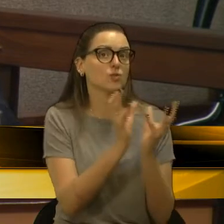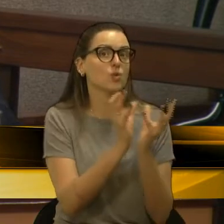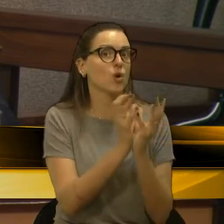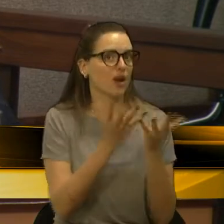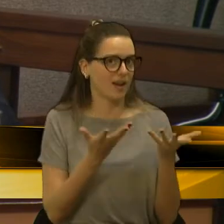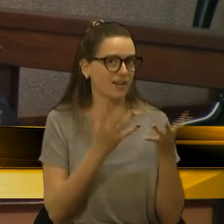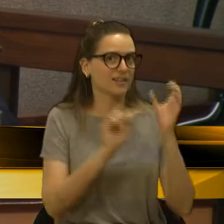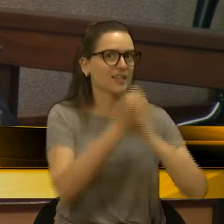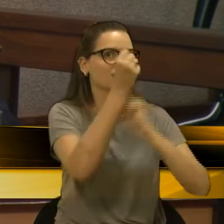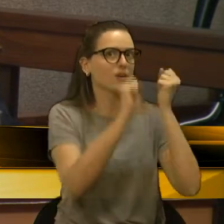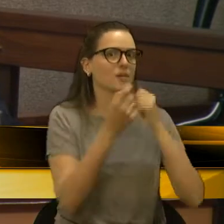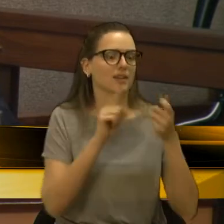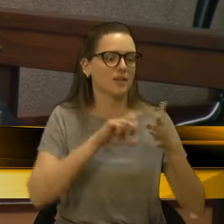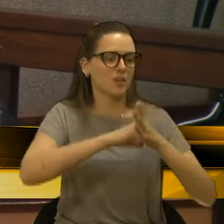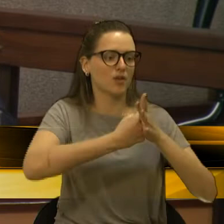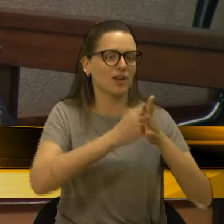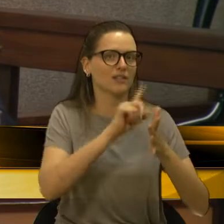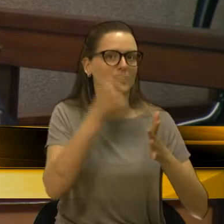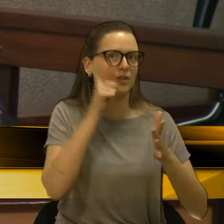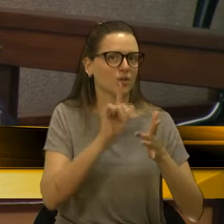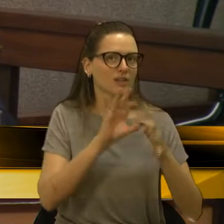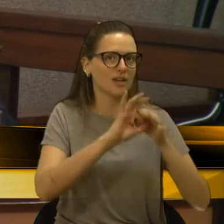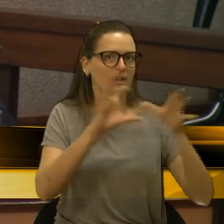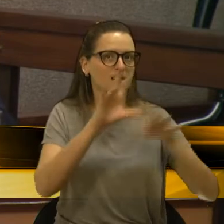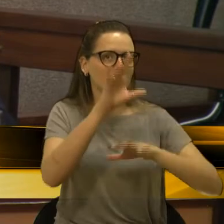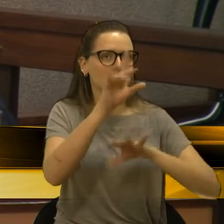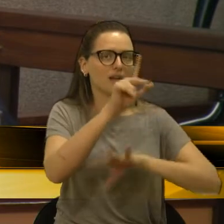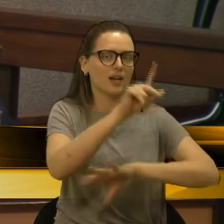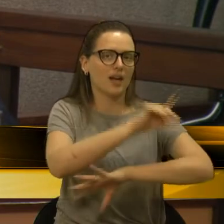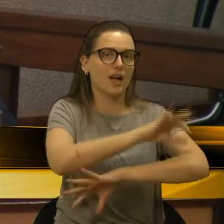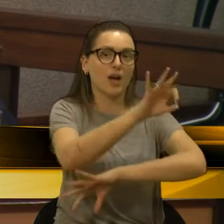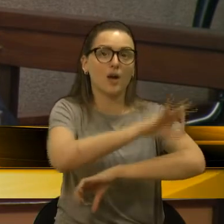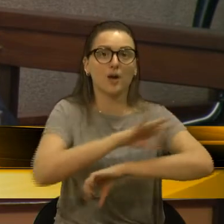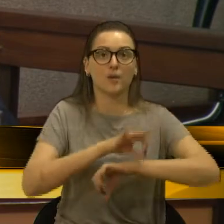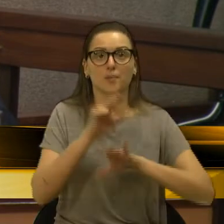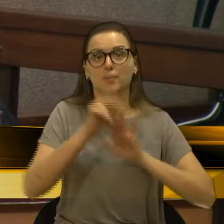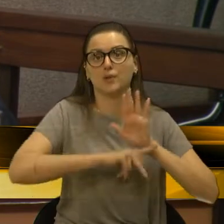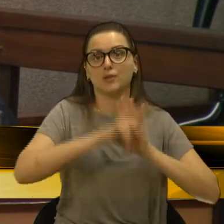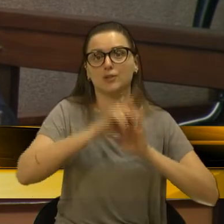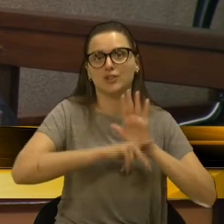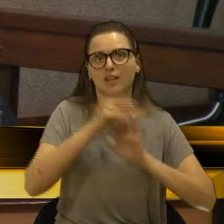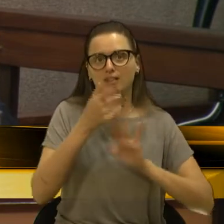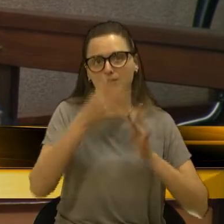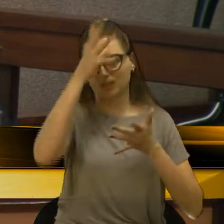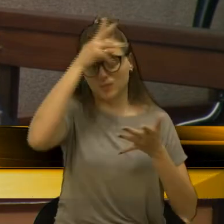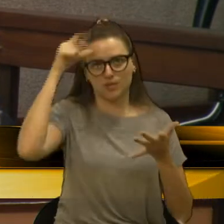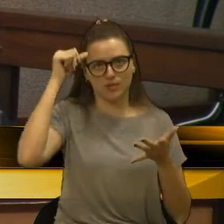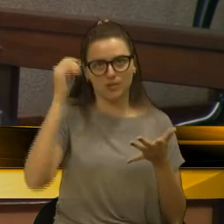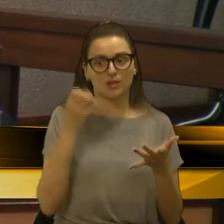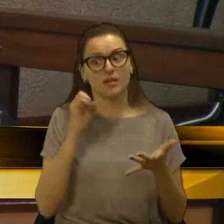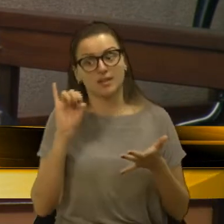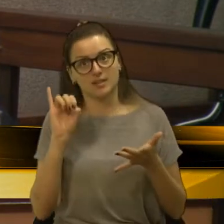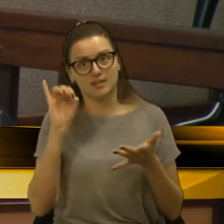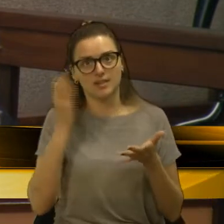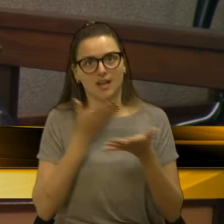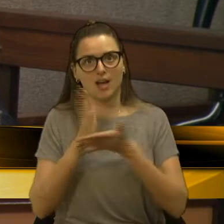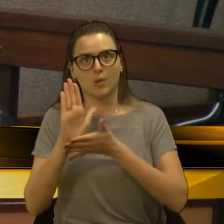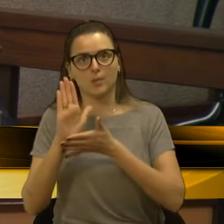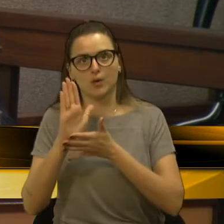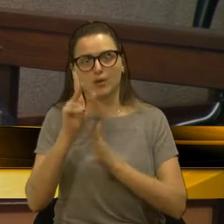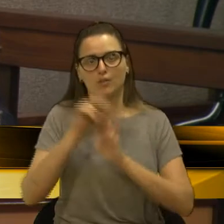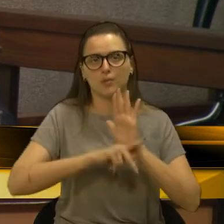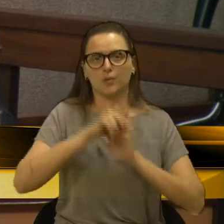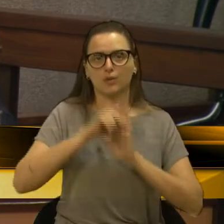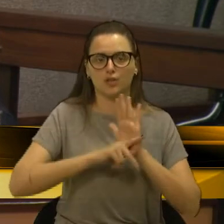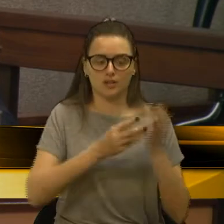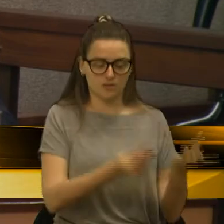estão trancados, que não conseguem liberar projetos na prefeitura, que não anda. E se aprovado o projeto original que veio